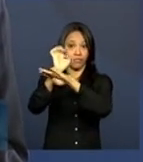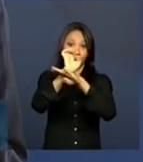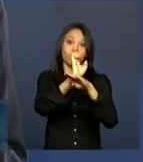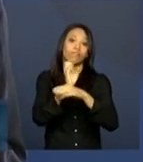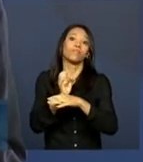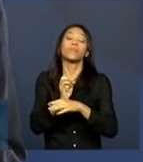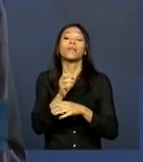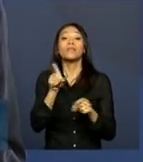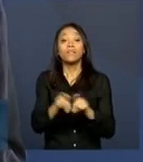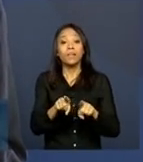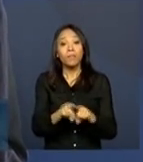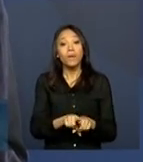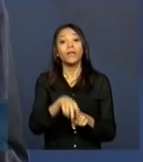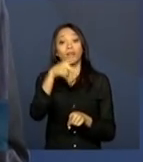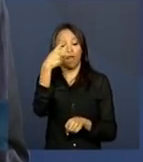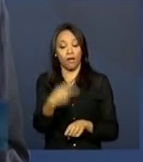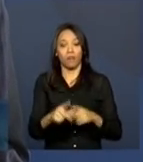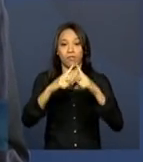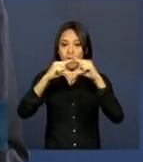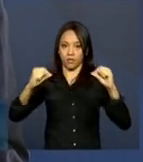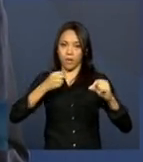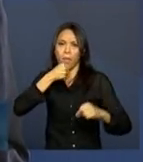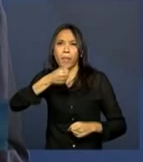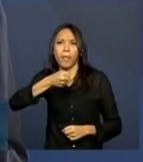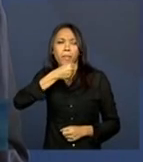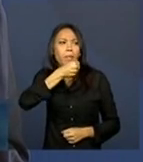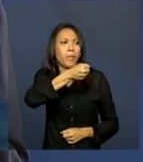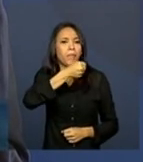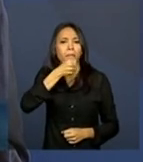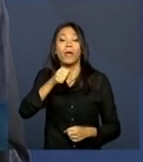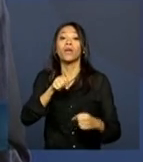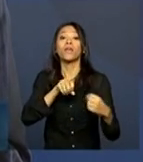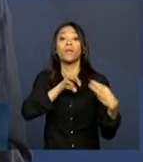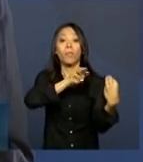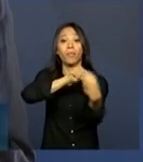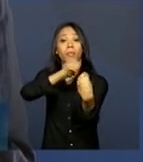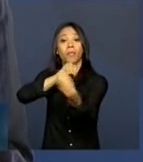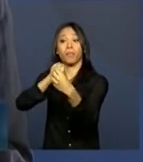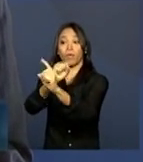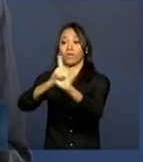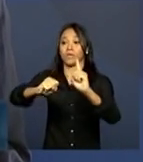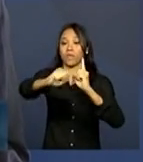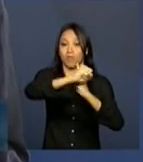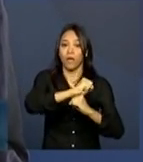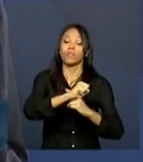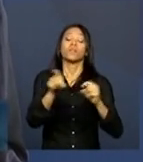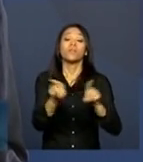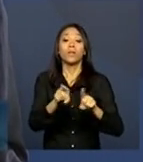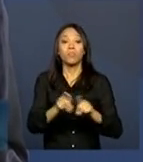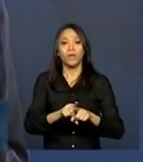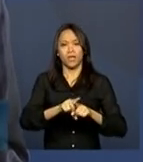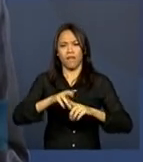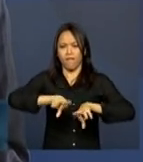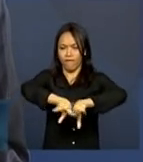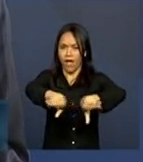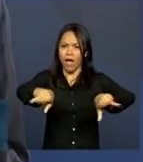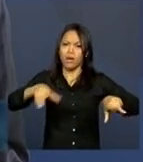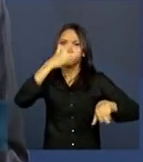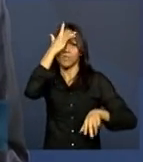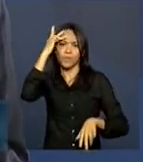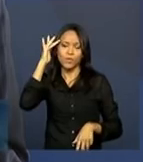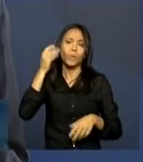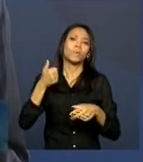distrito federal dialogamos intensamente com a sociedade com apoio de um competente conjunto de assessores